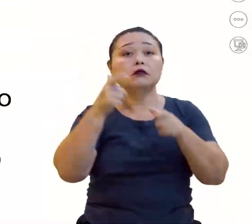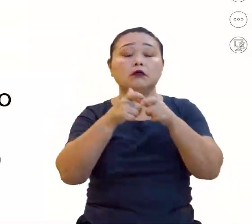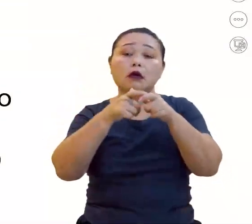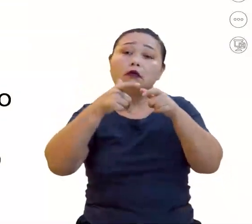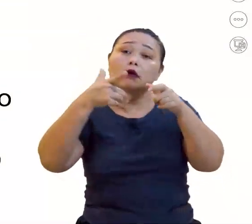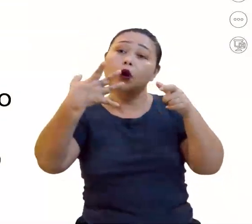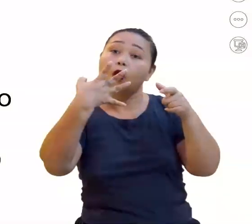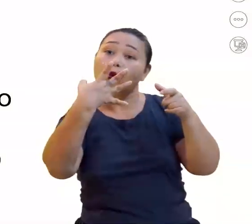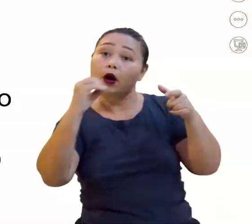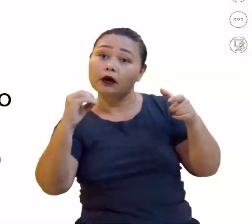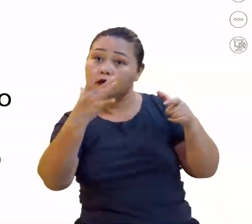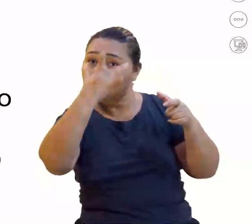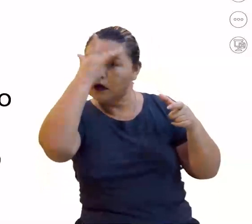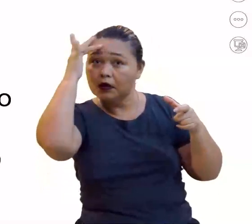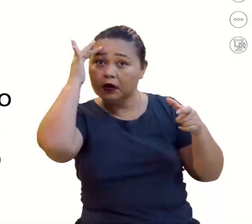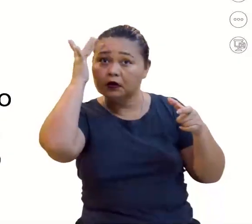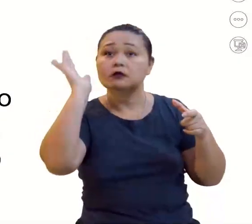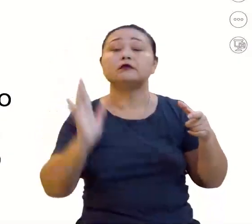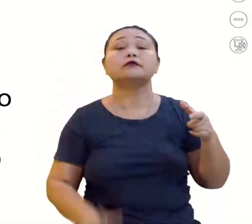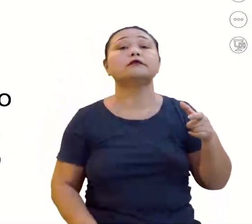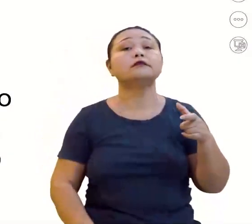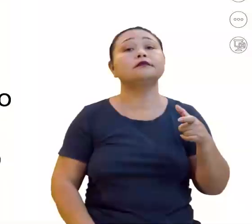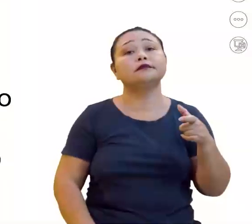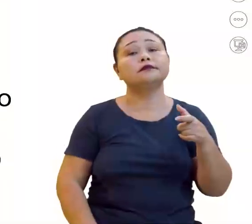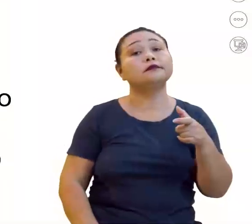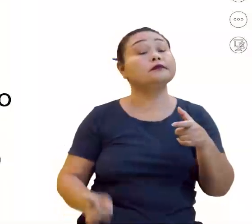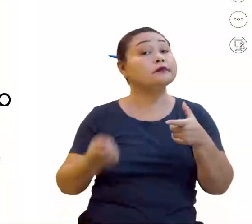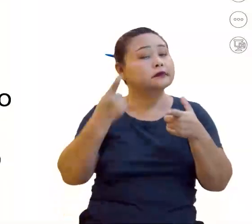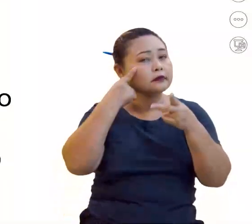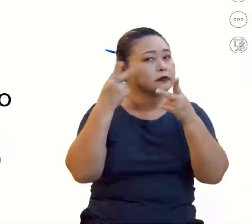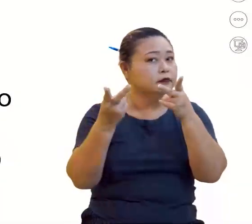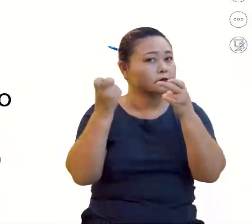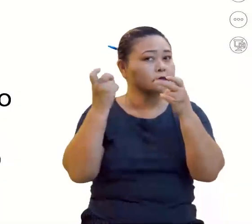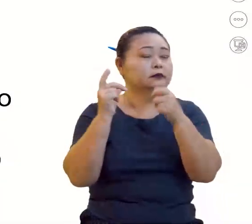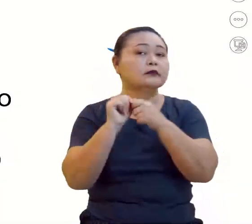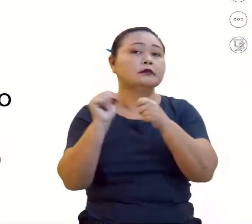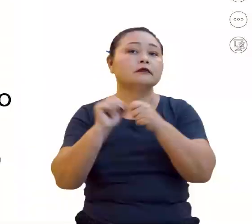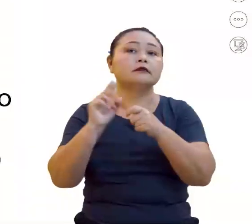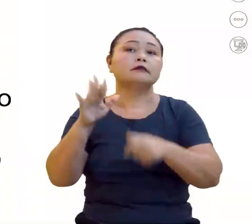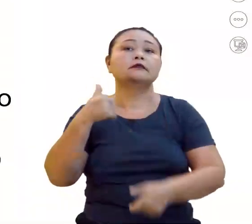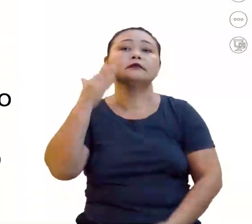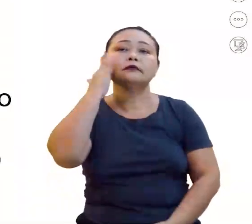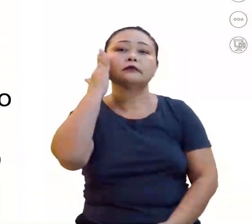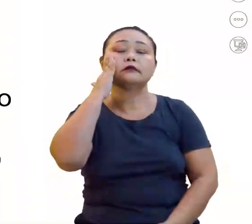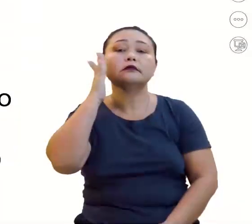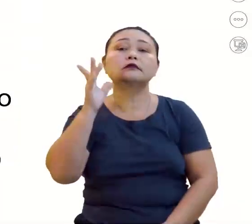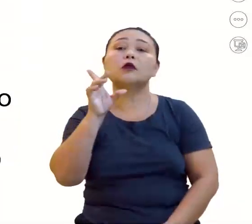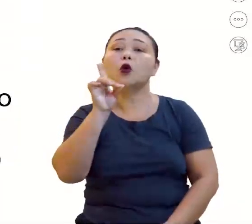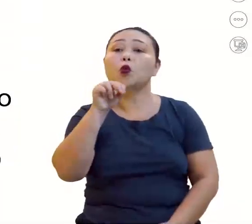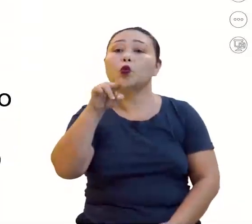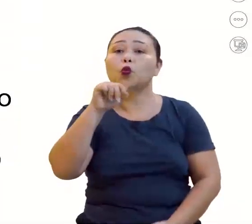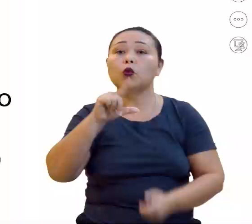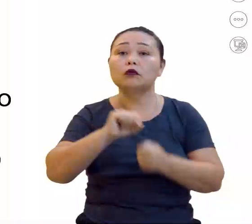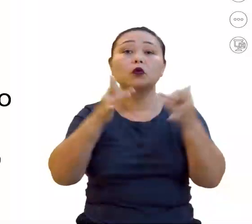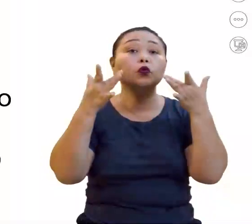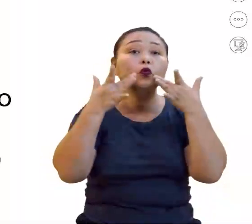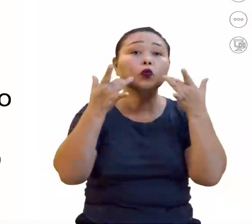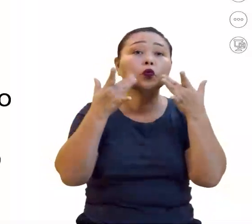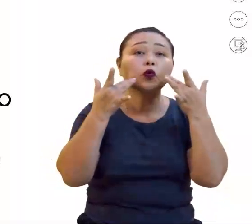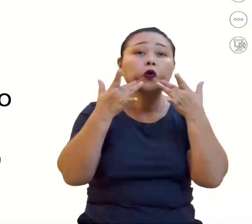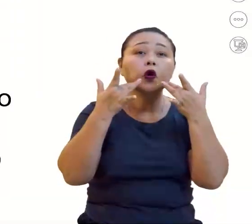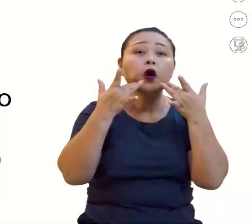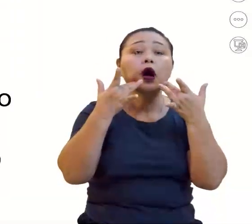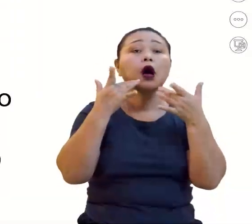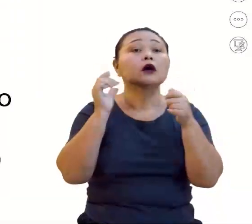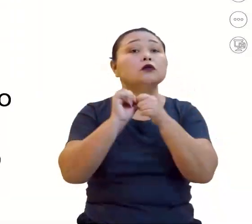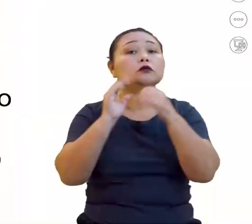aumentava em 40 pessoas. A quantidade de pessoas. Já estou sacando aqui a ideia, vamos ver. Ele sabe que os donos do teatro só admitem